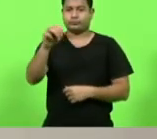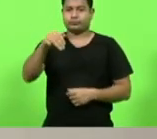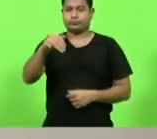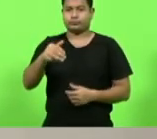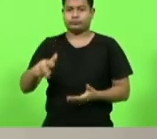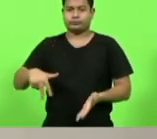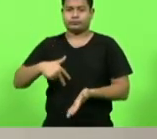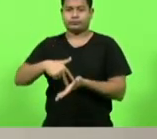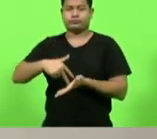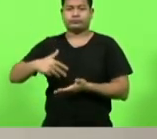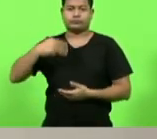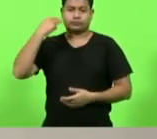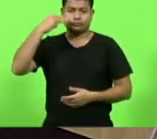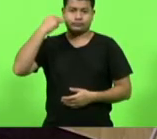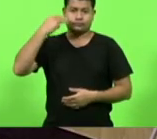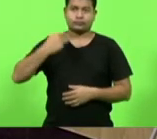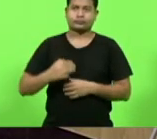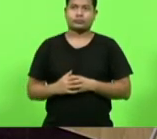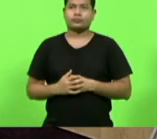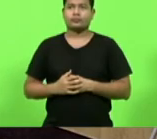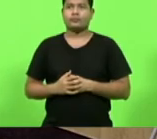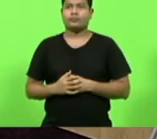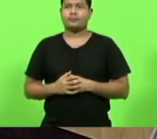Márcio Machado.